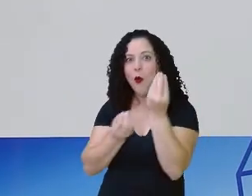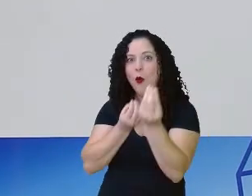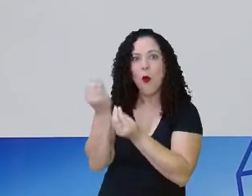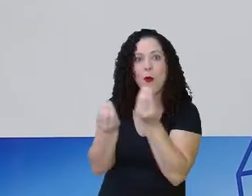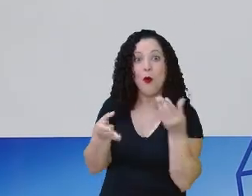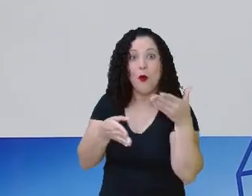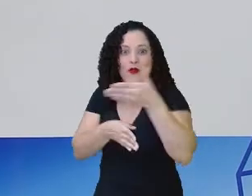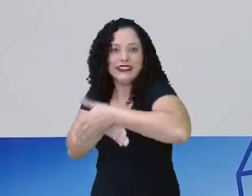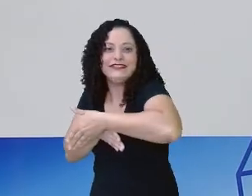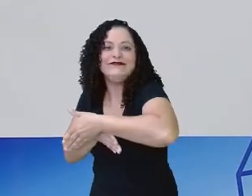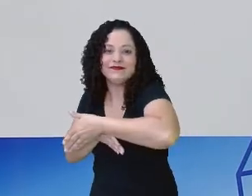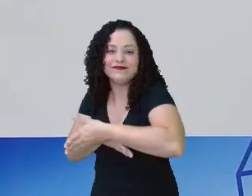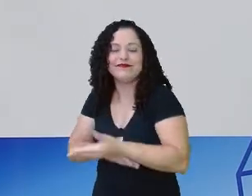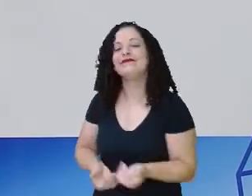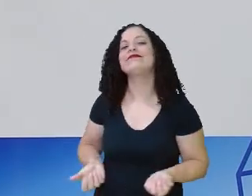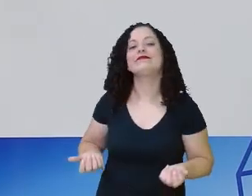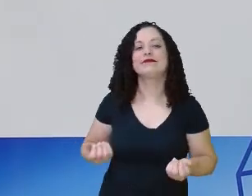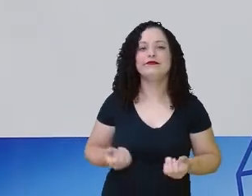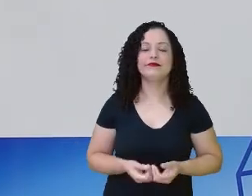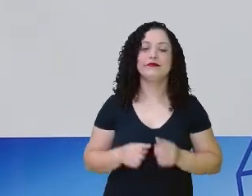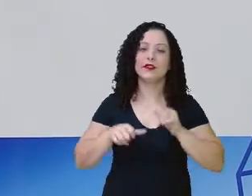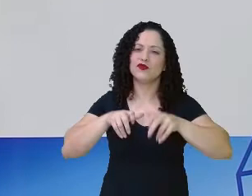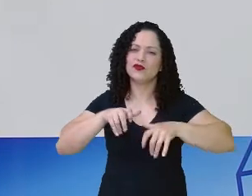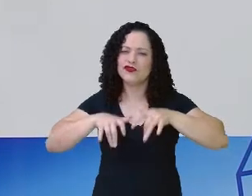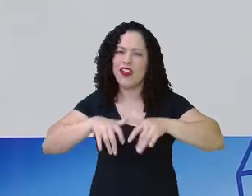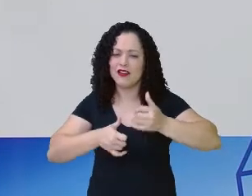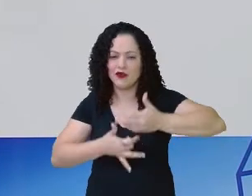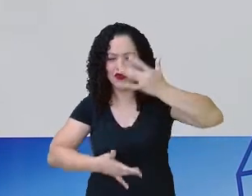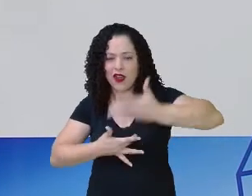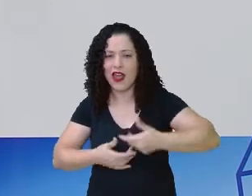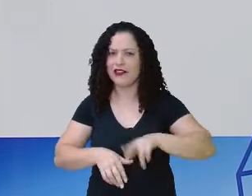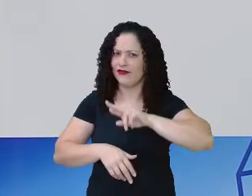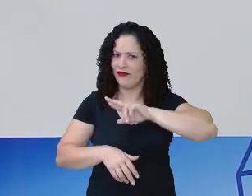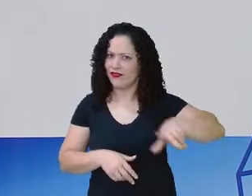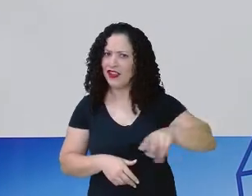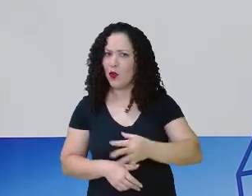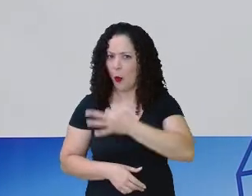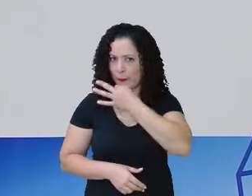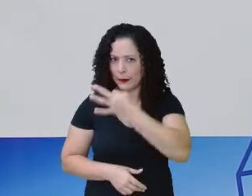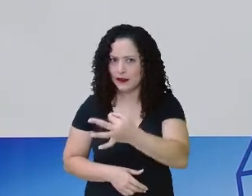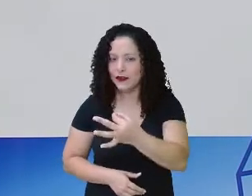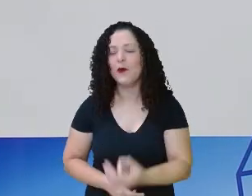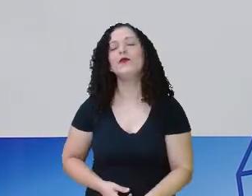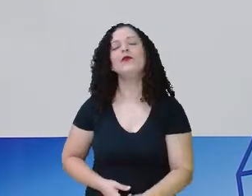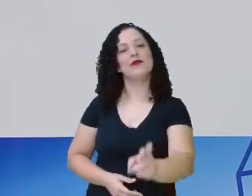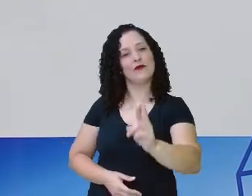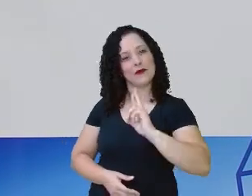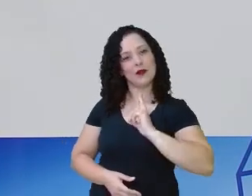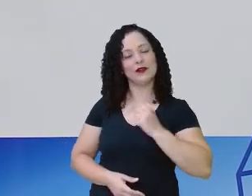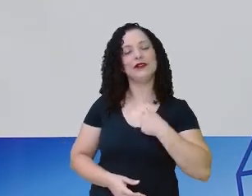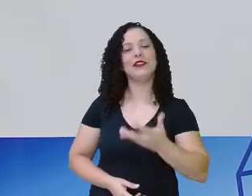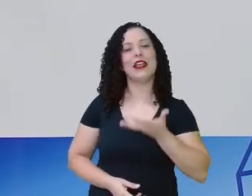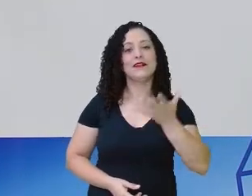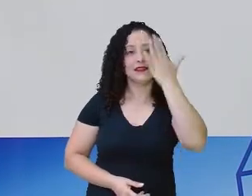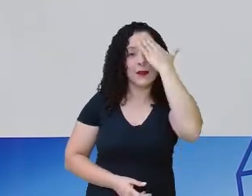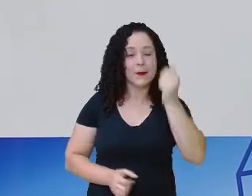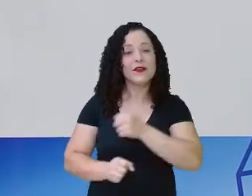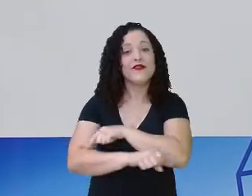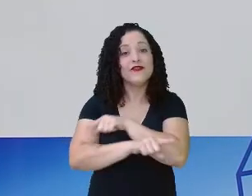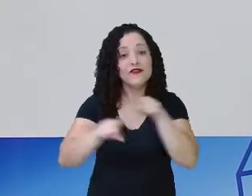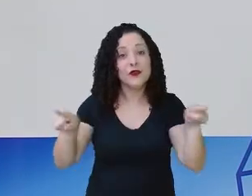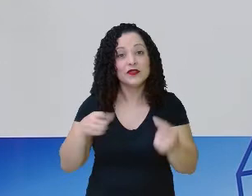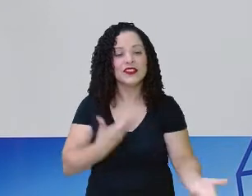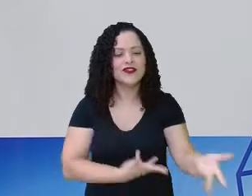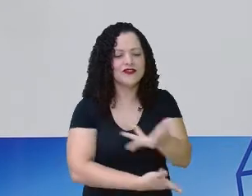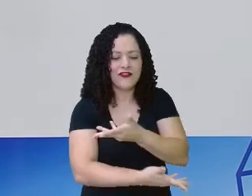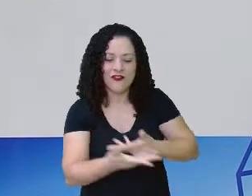na história. Se você é como eu, coloca no chat. Não é não? Coloca também. Eu quero saber como é a questão de vocês se envolverem